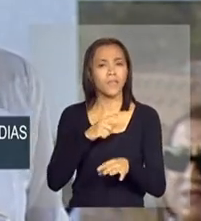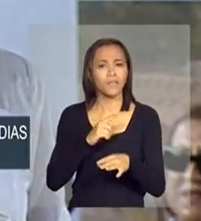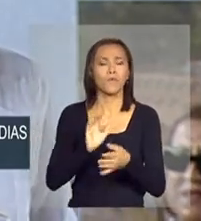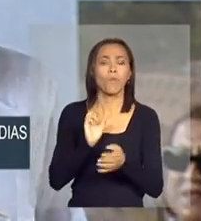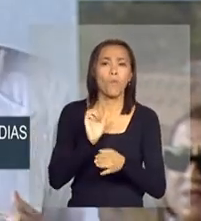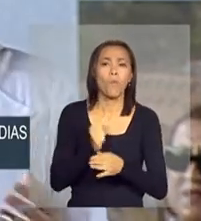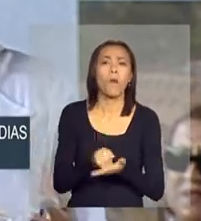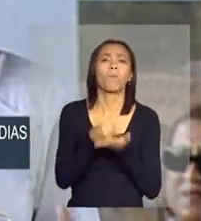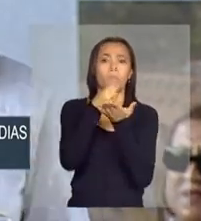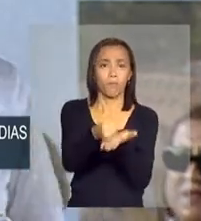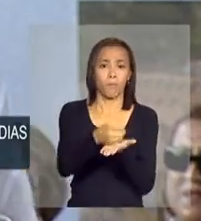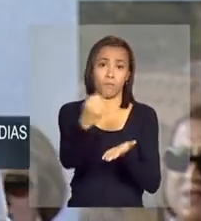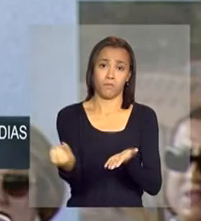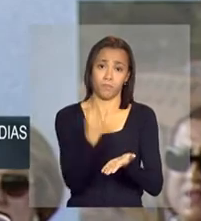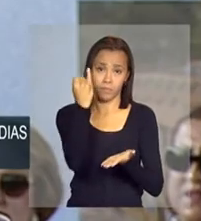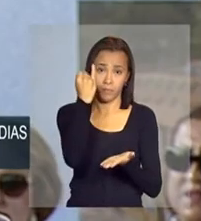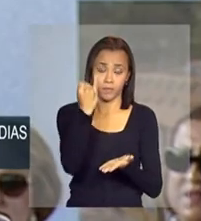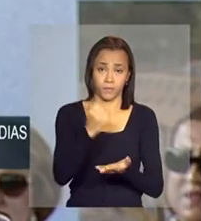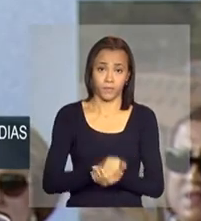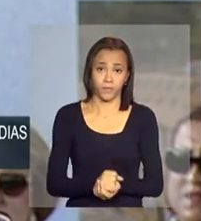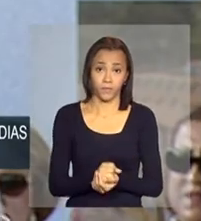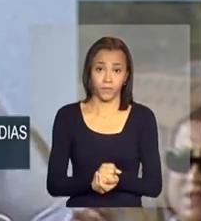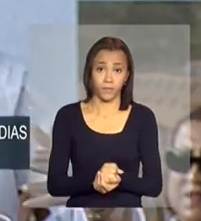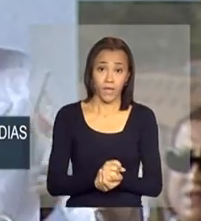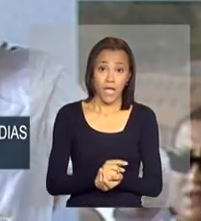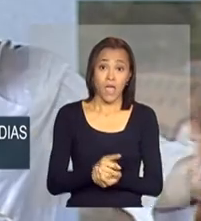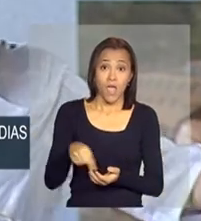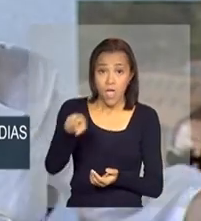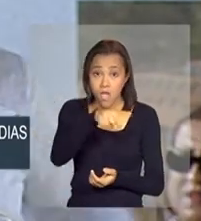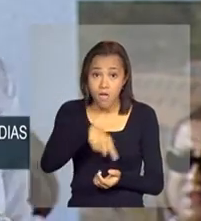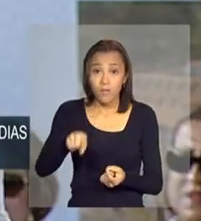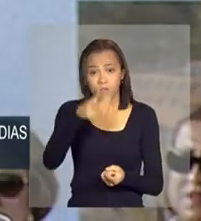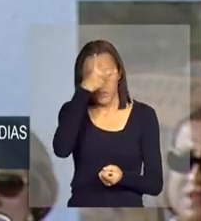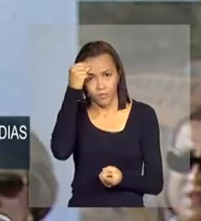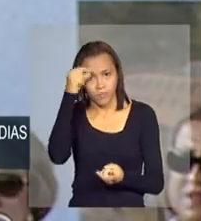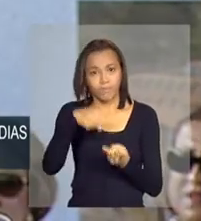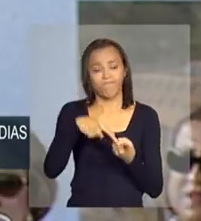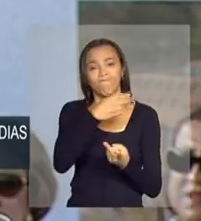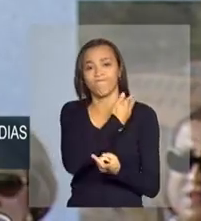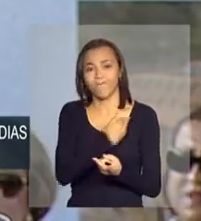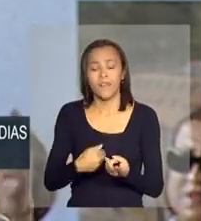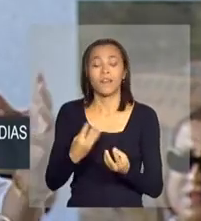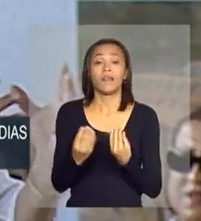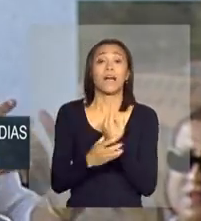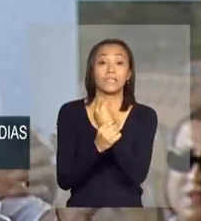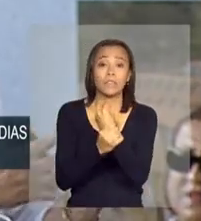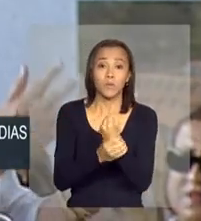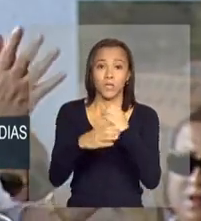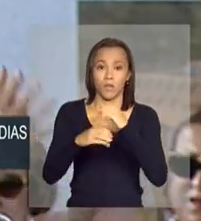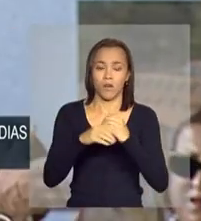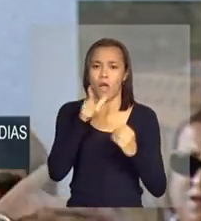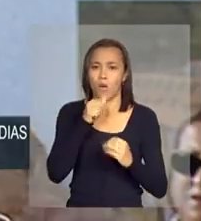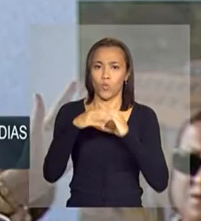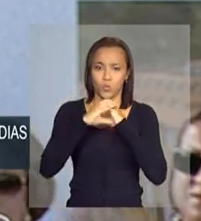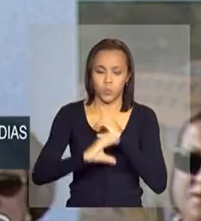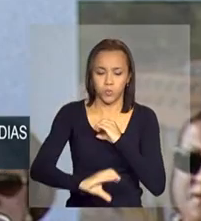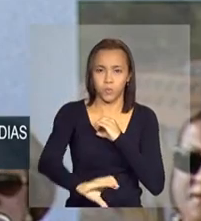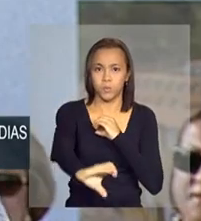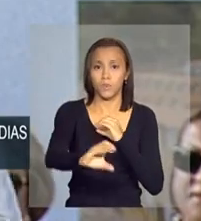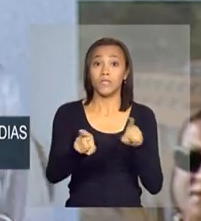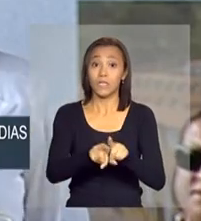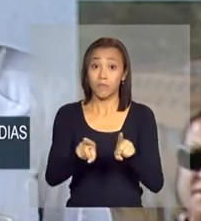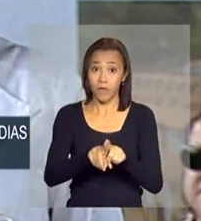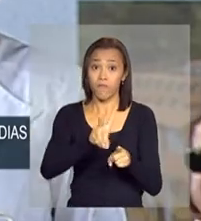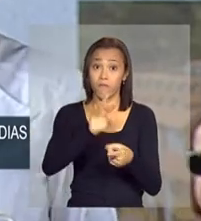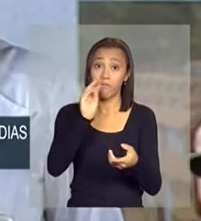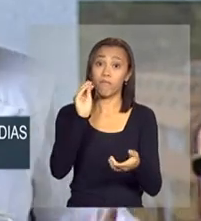importante Eles garantem a infraestrutura eles fazem o cadastro